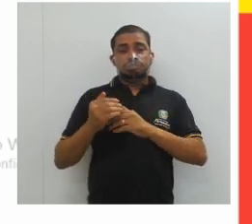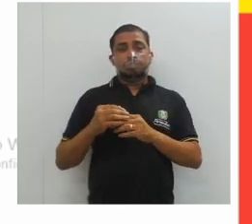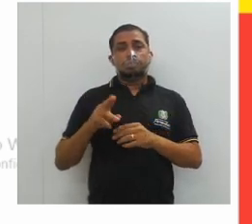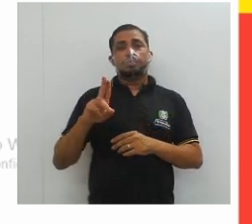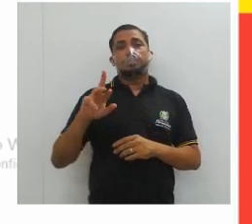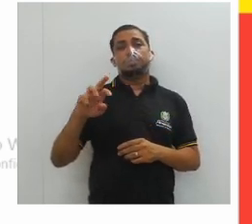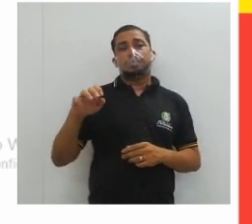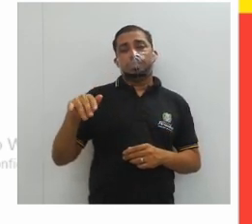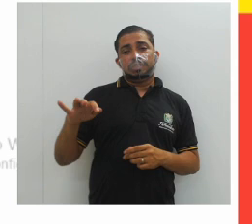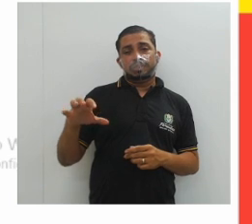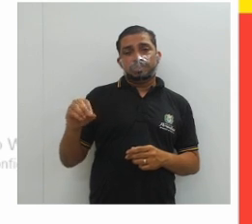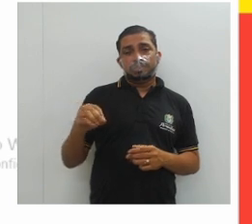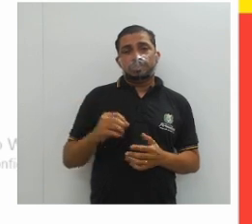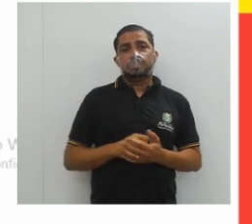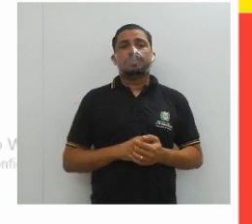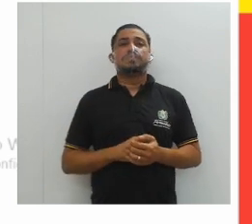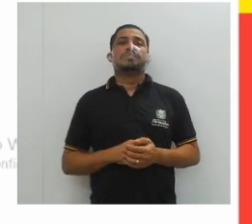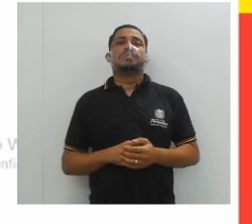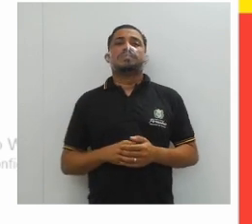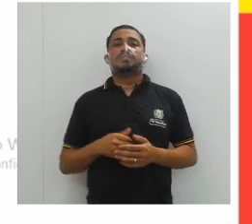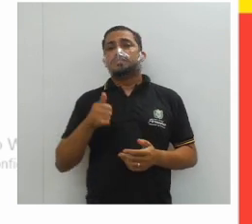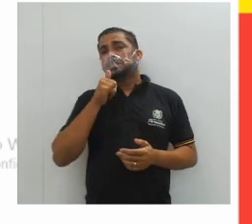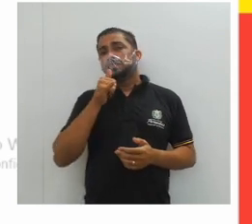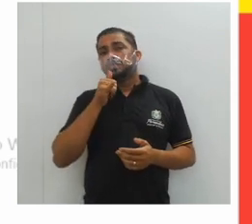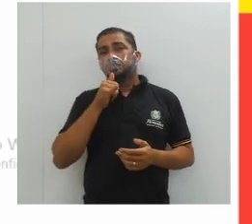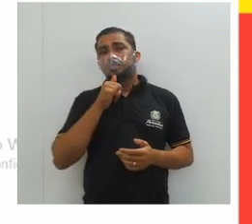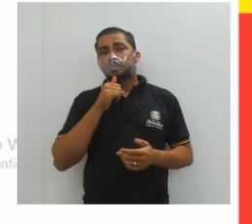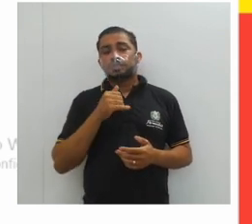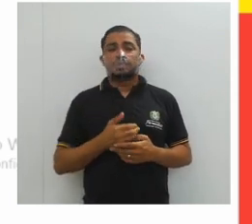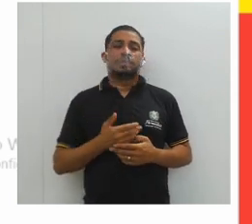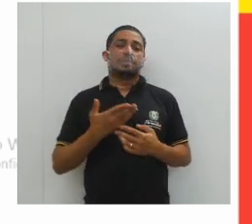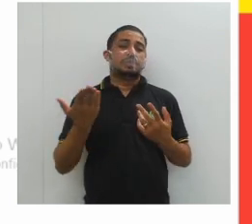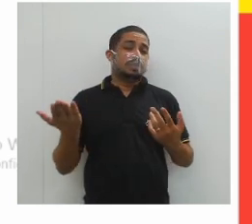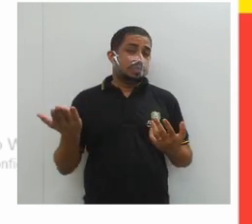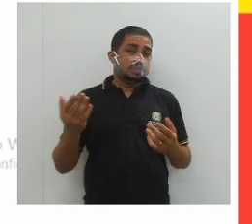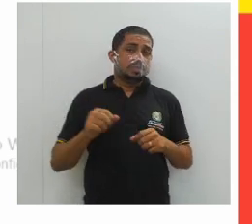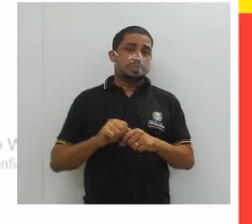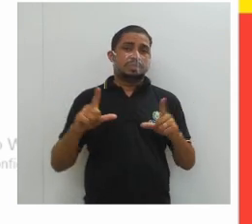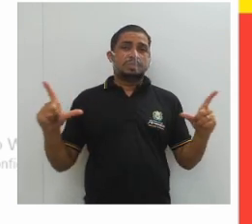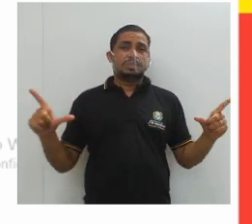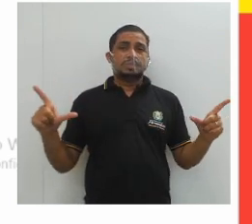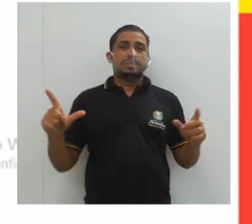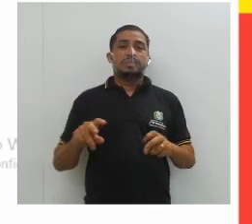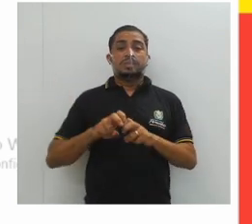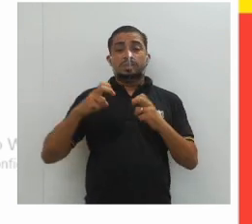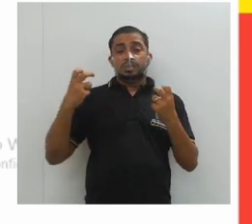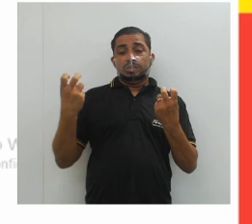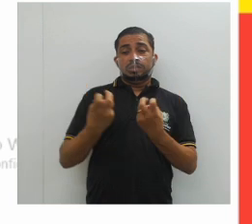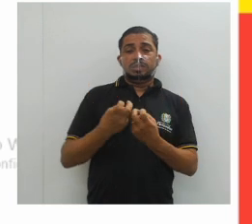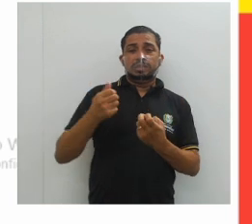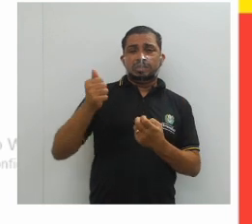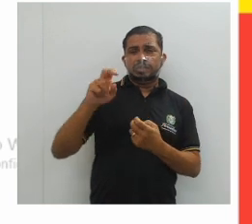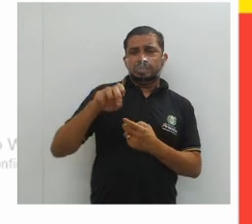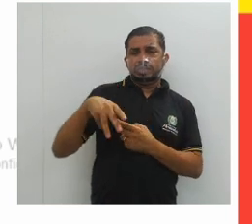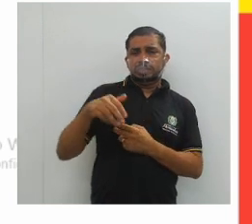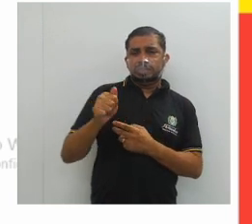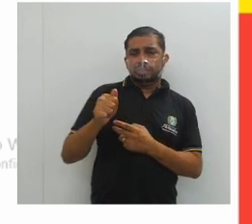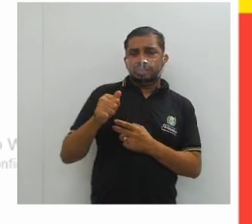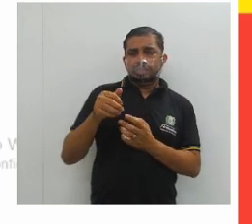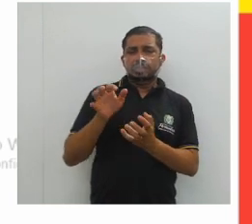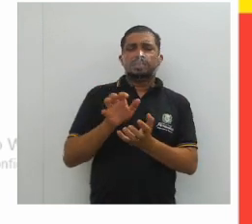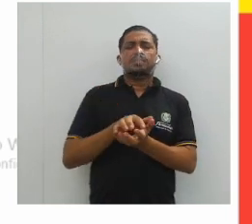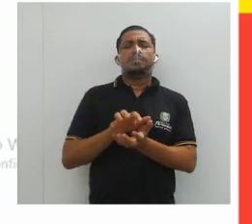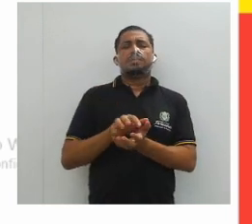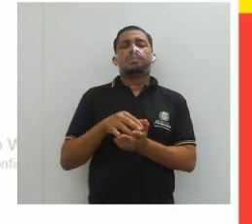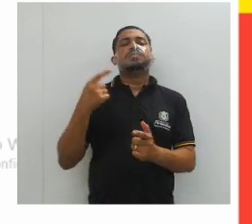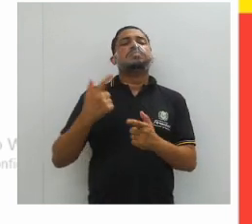muito tempo. Aqui, por exemplo, na tela cheia aí, a Arena de Pernambuco. E vamos que vamos bater essa bola. Por que eu coloquei